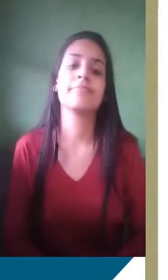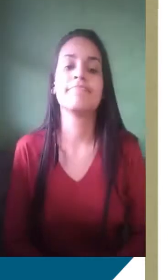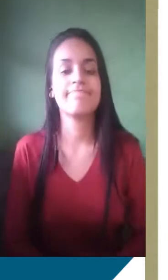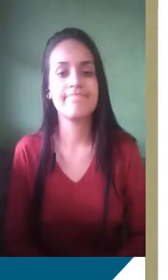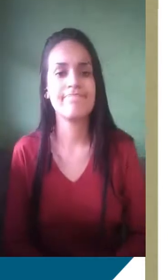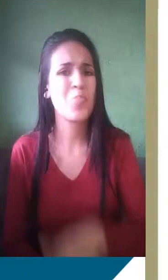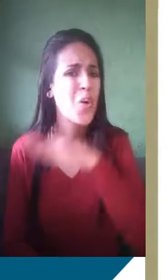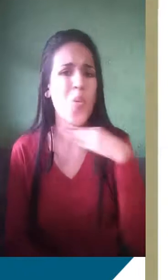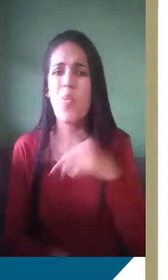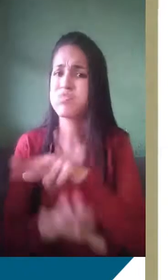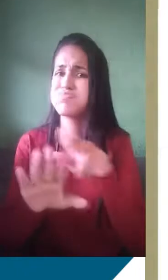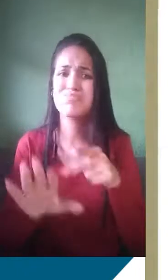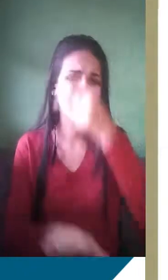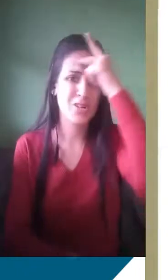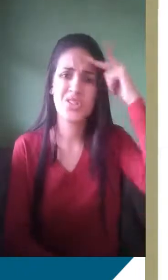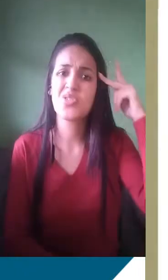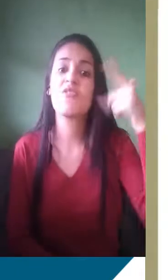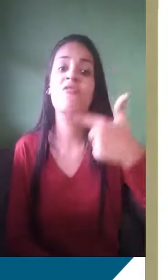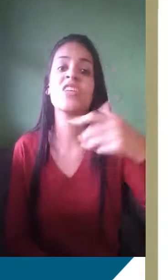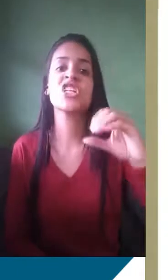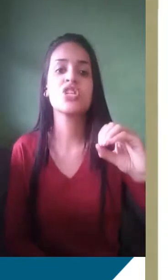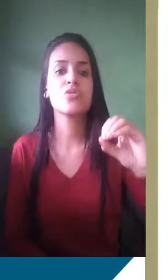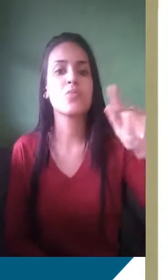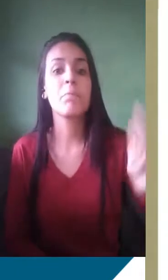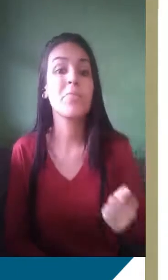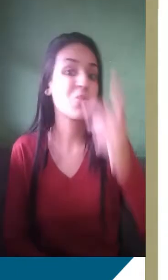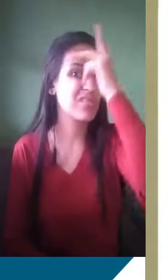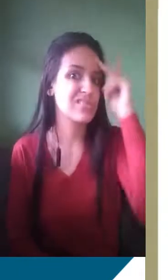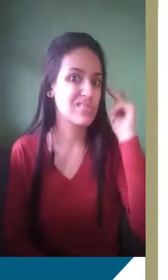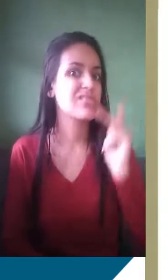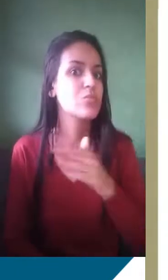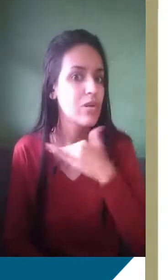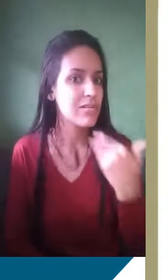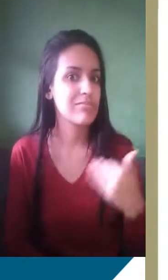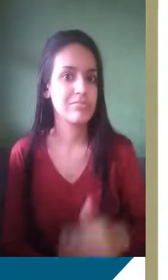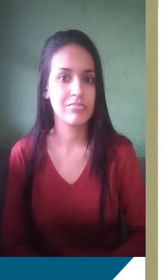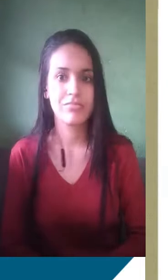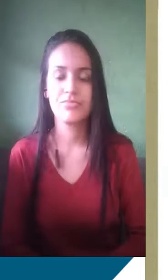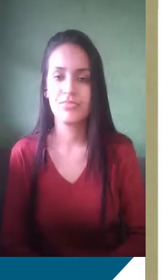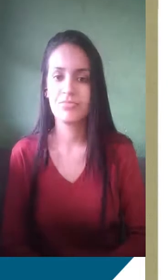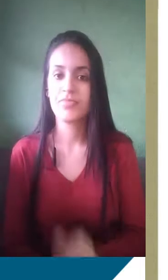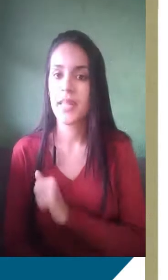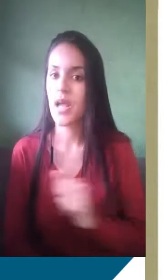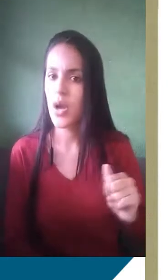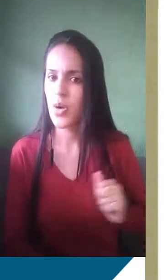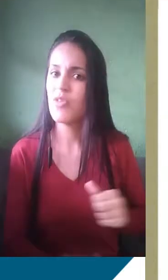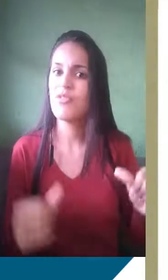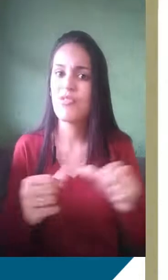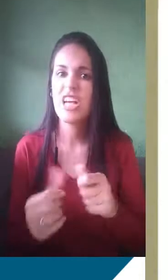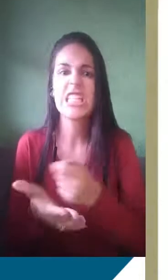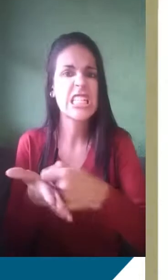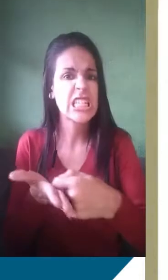religioso Antônio Conselheiro e de cerca de 20 mil seguidores. O autor faz duras críticas